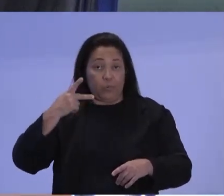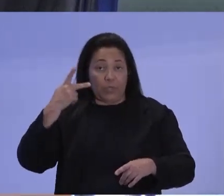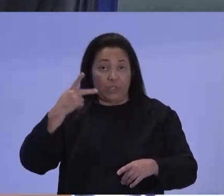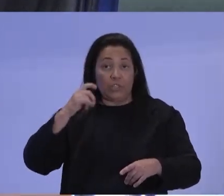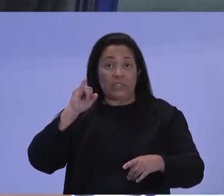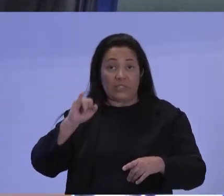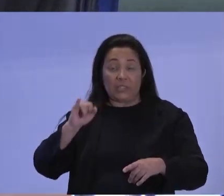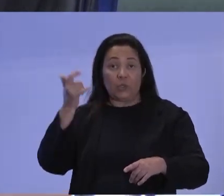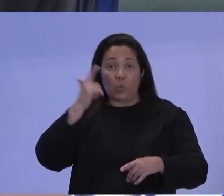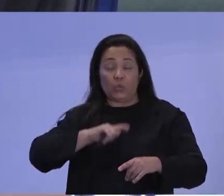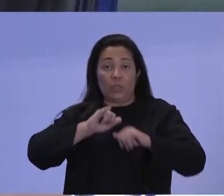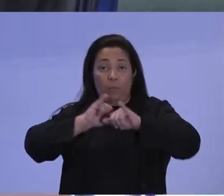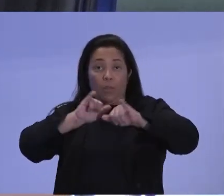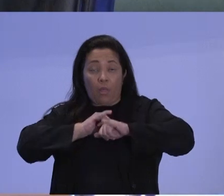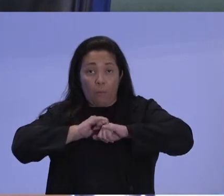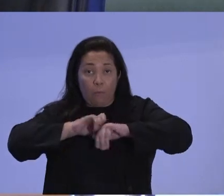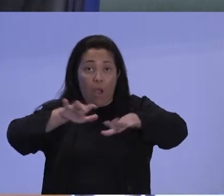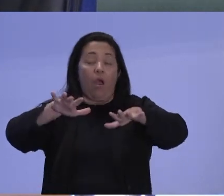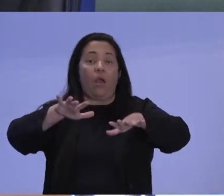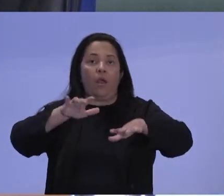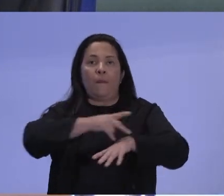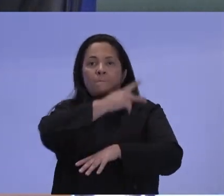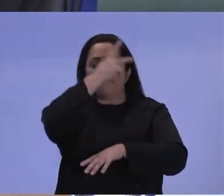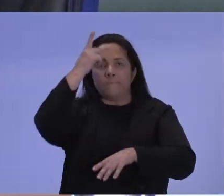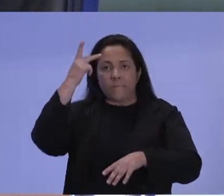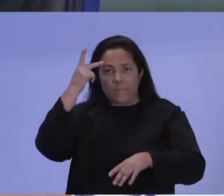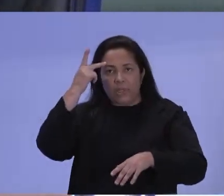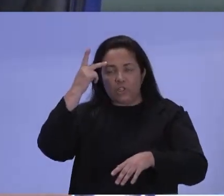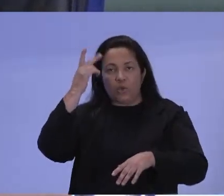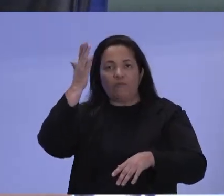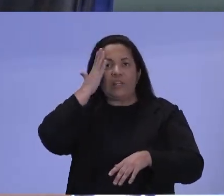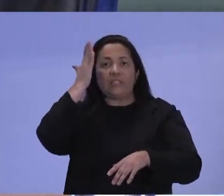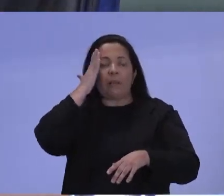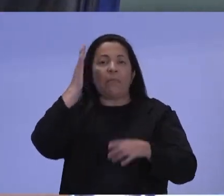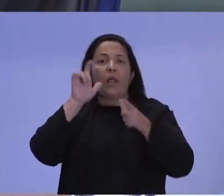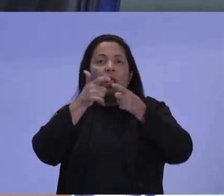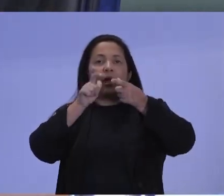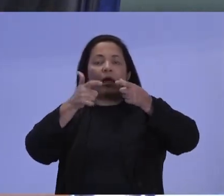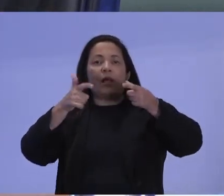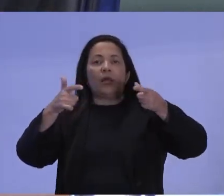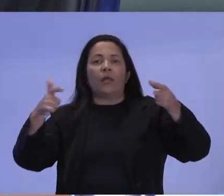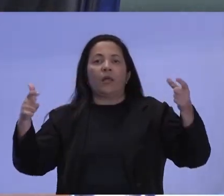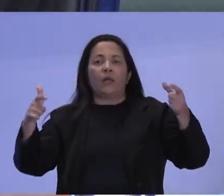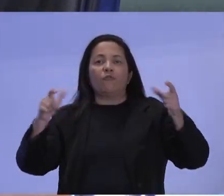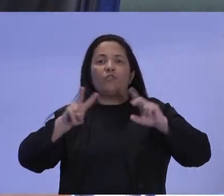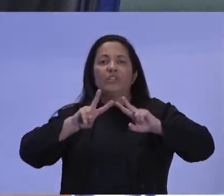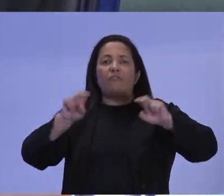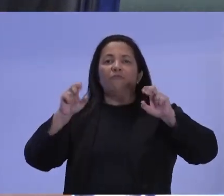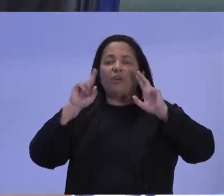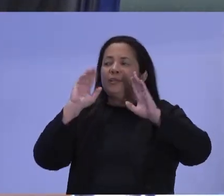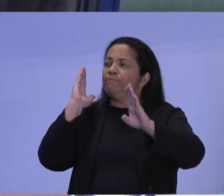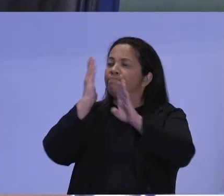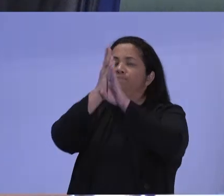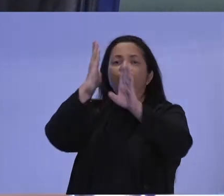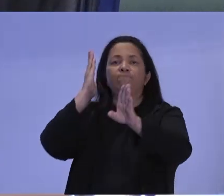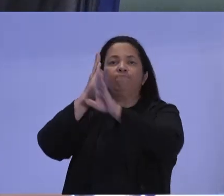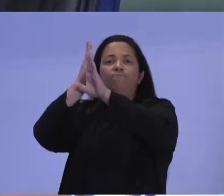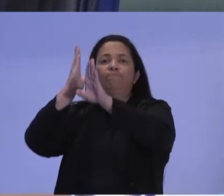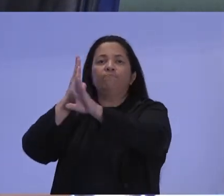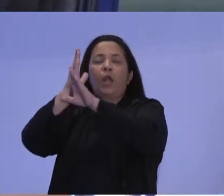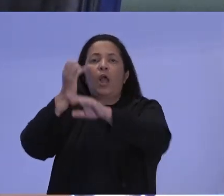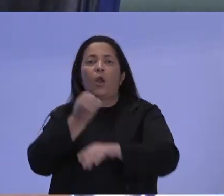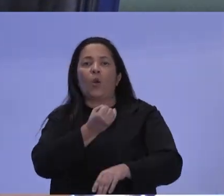sabendo, maior vai ser, você vai conseguir visualizar melhor aquele bolsão